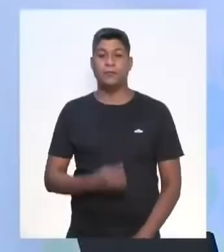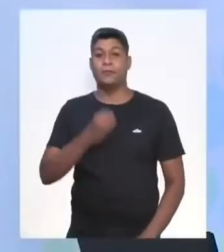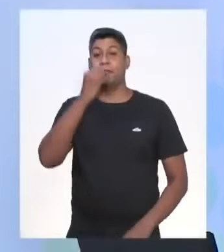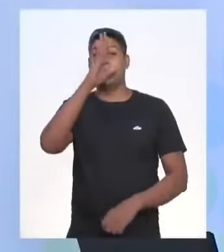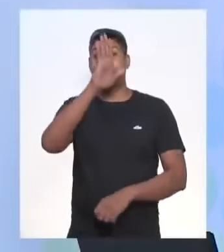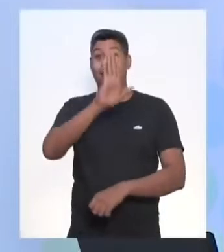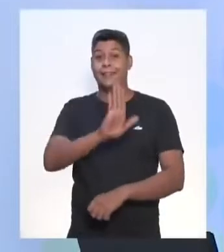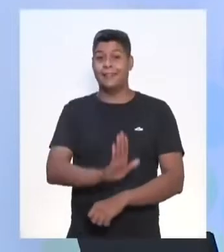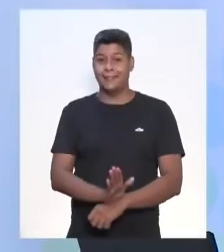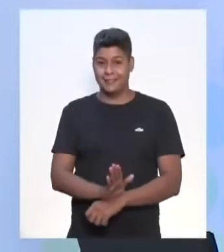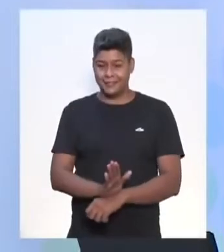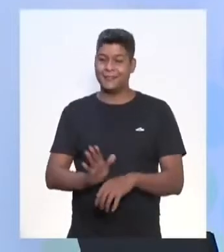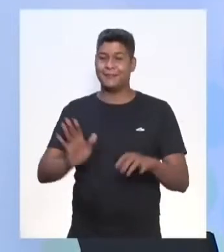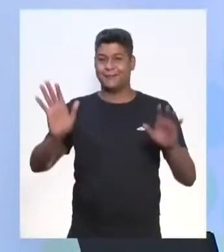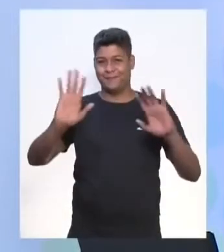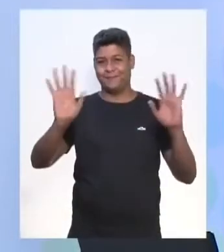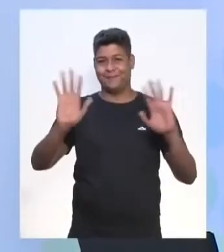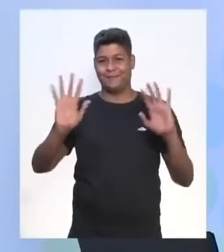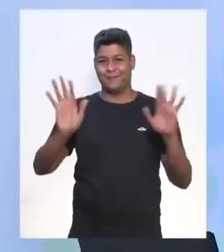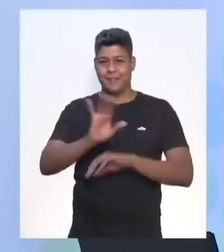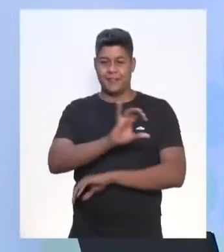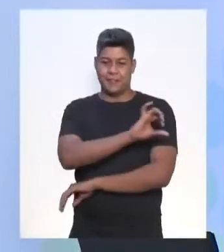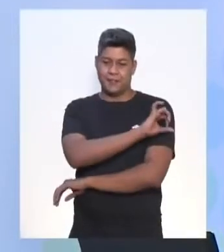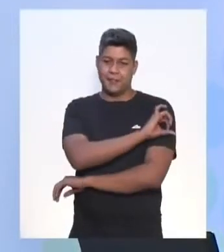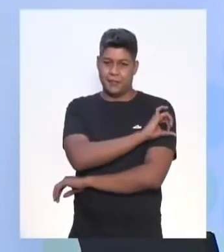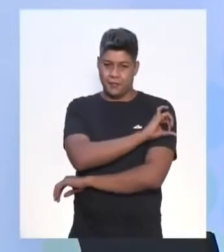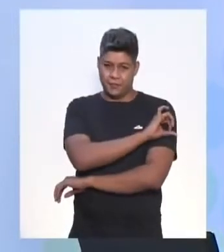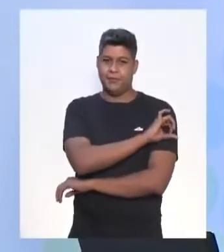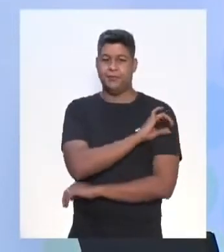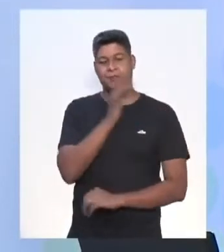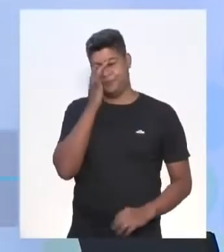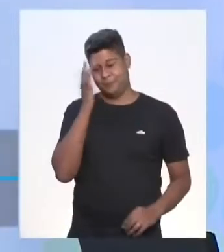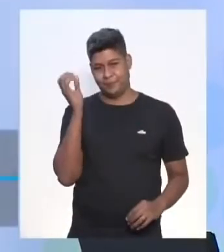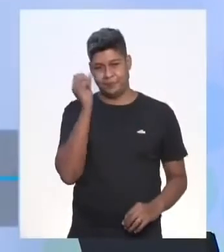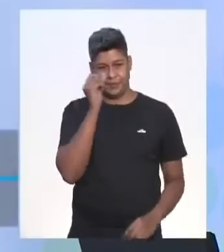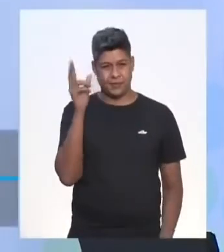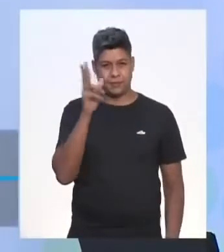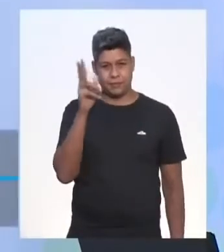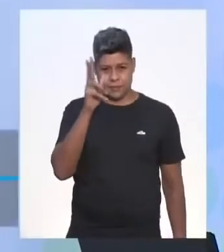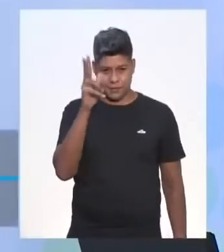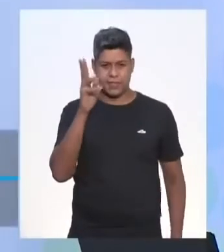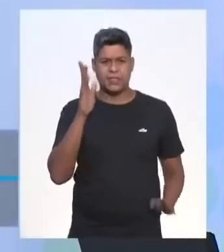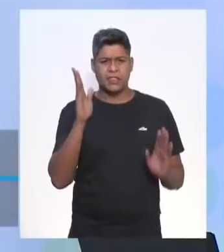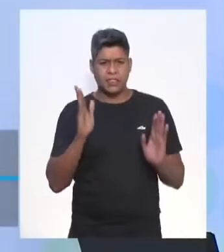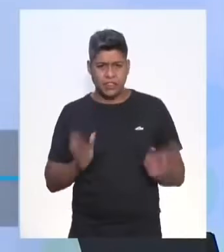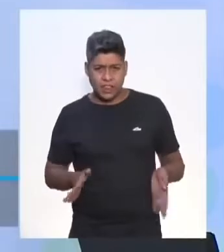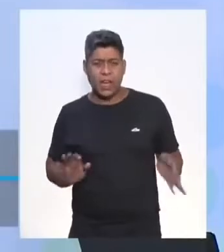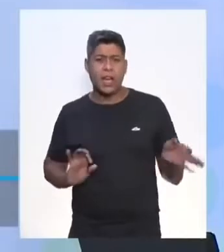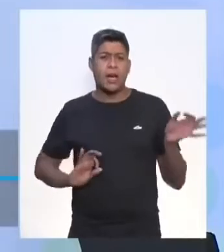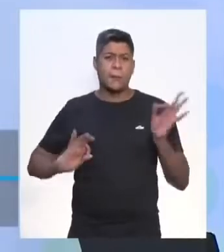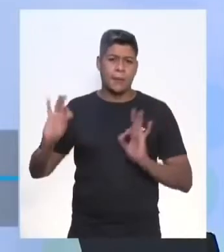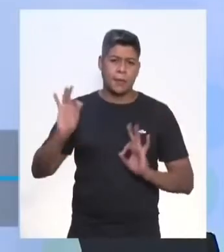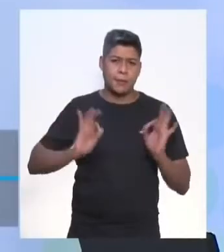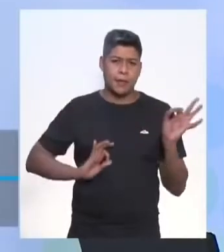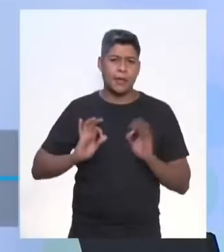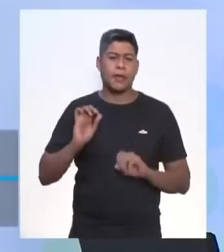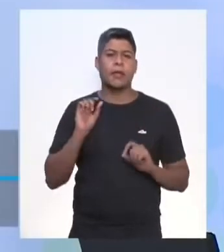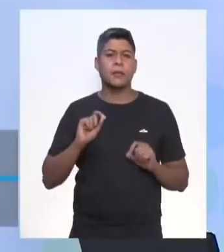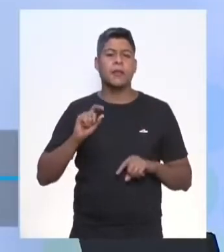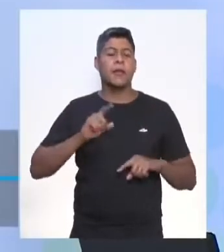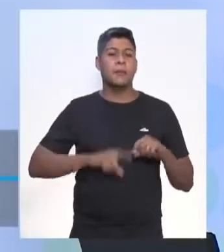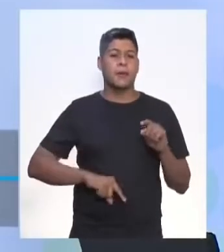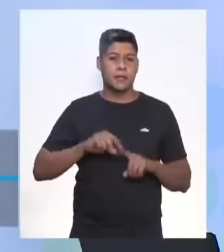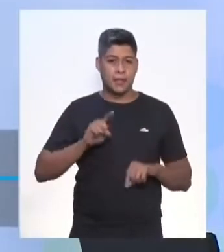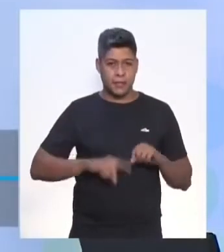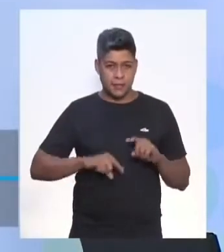Boa tarde, galerinha do nono ano, galerinha esperta, que já está aí preparada com o seu material